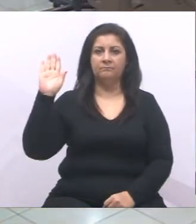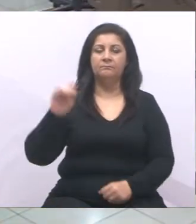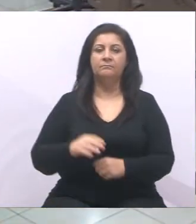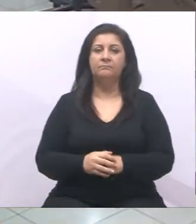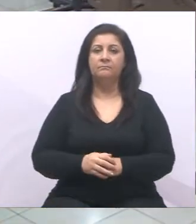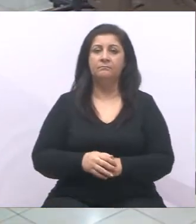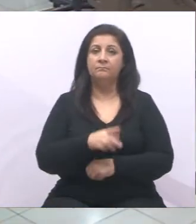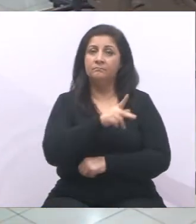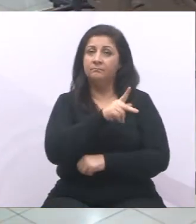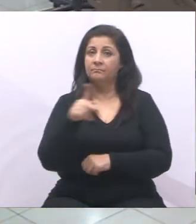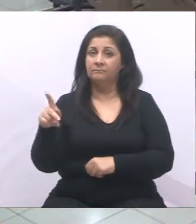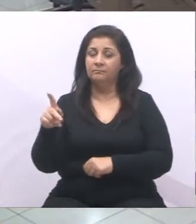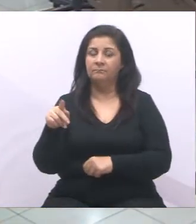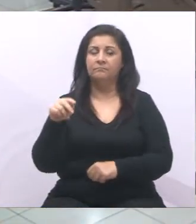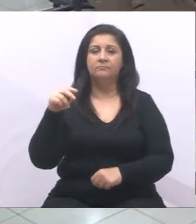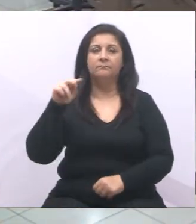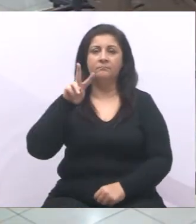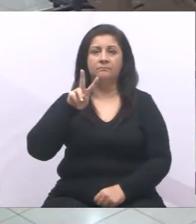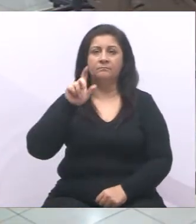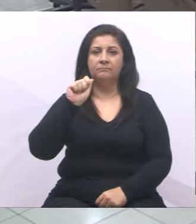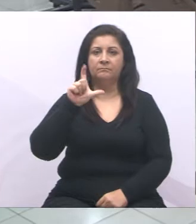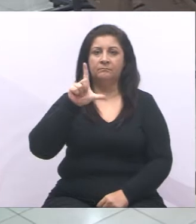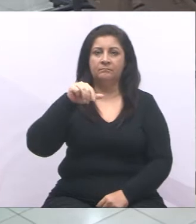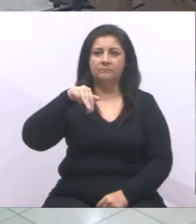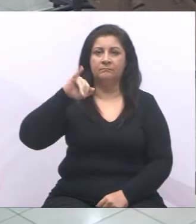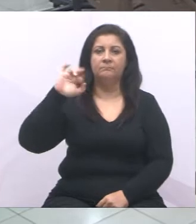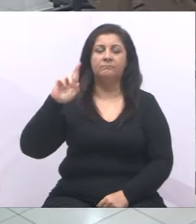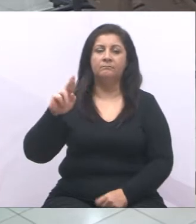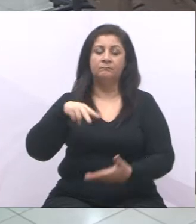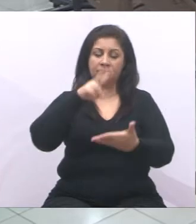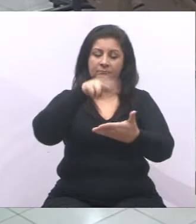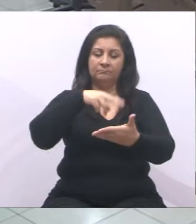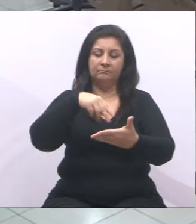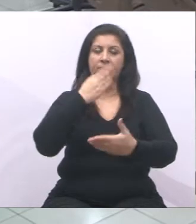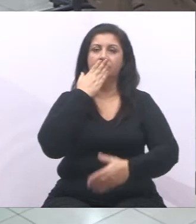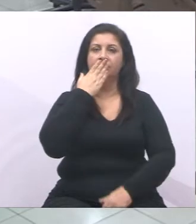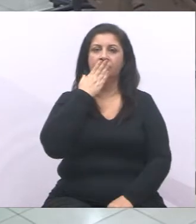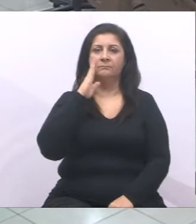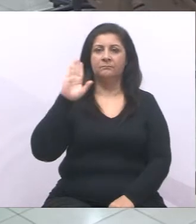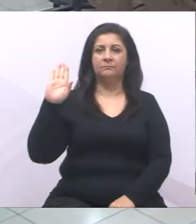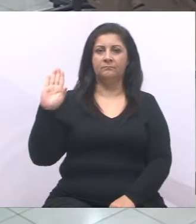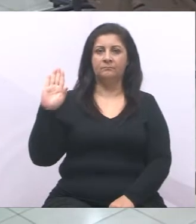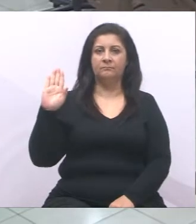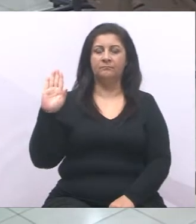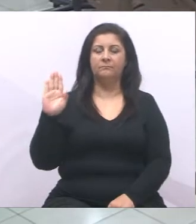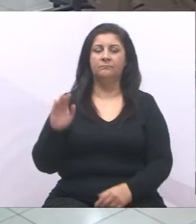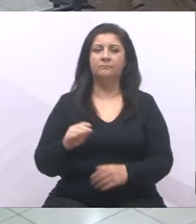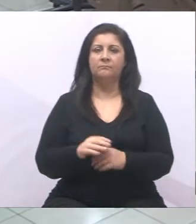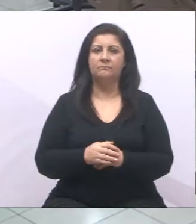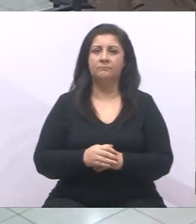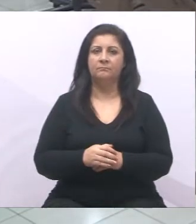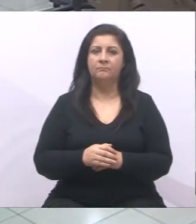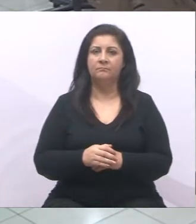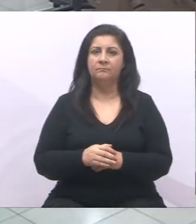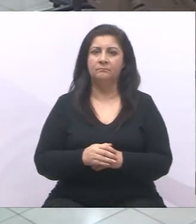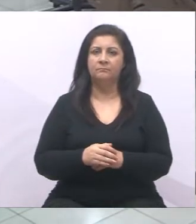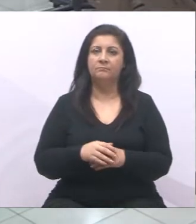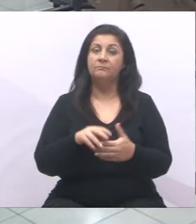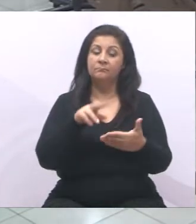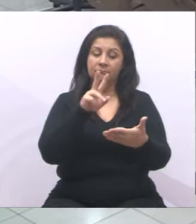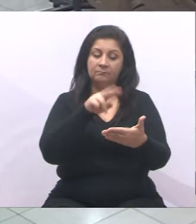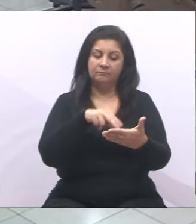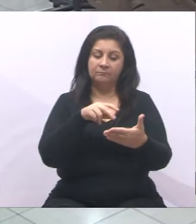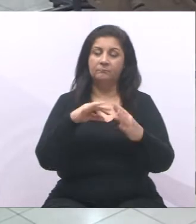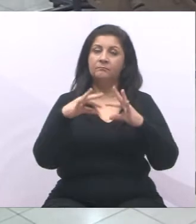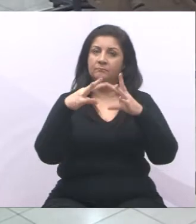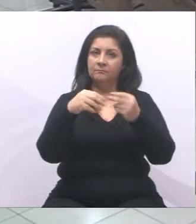vereador Valmir, do Parque Meia Lua, fará a leitura do juramento. Pedimos para que faça a leitura pausadamente, para que os vereadores